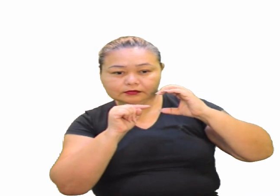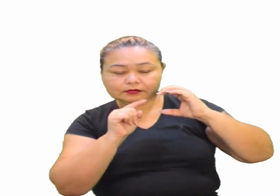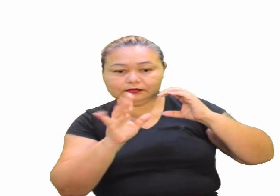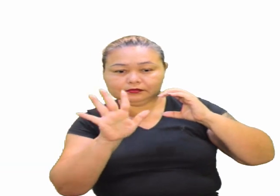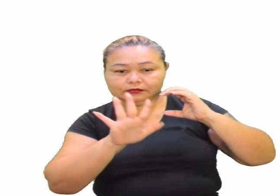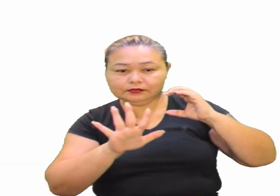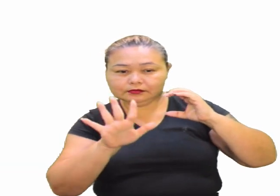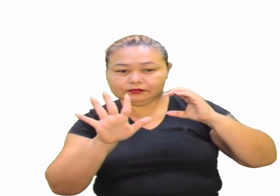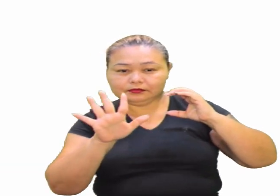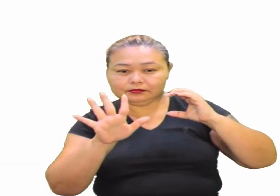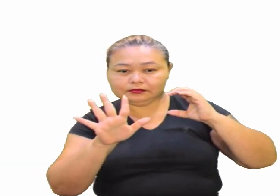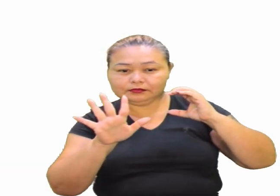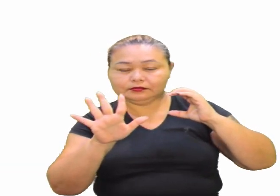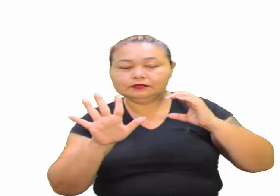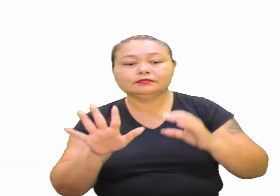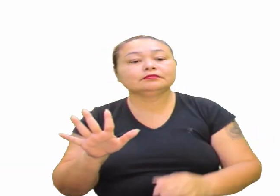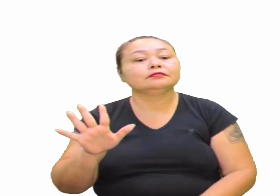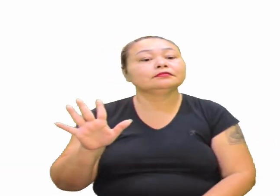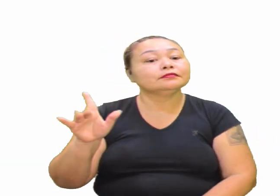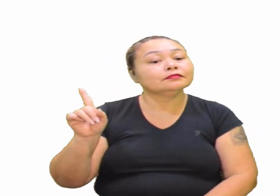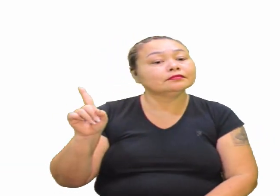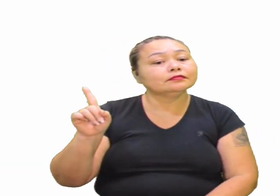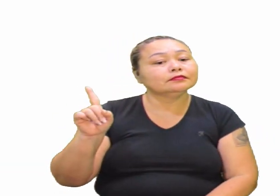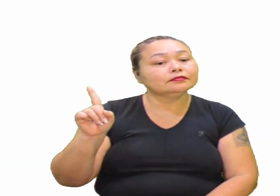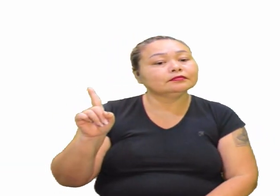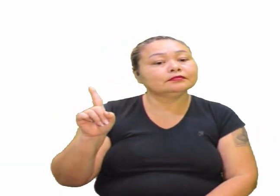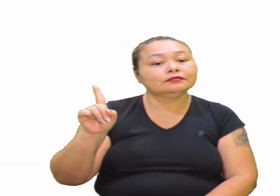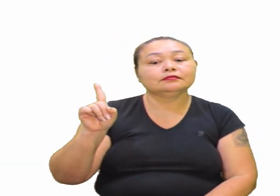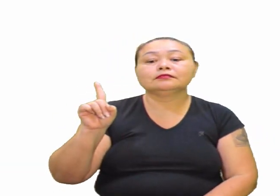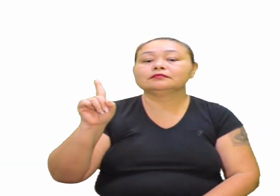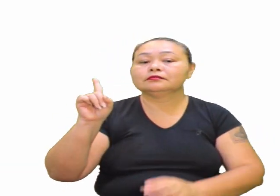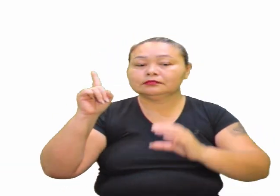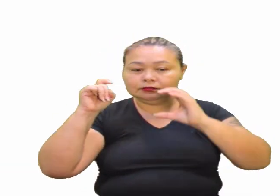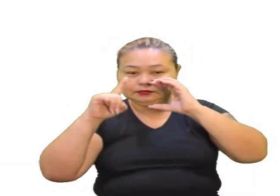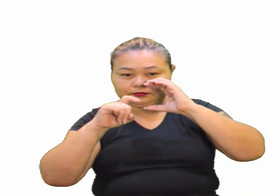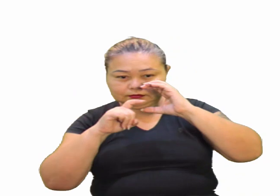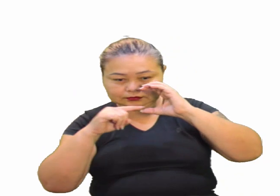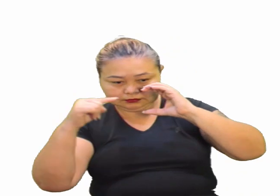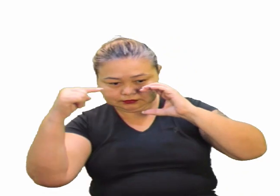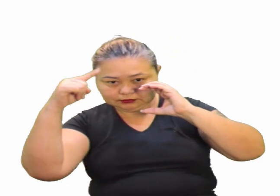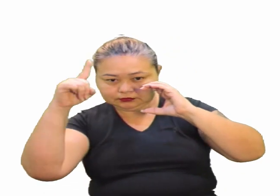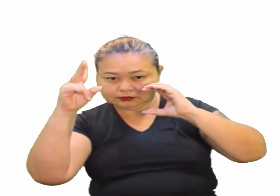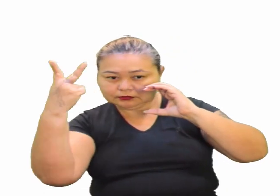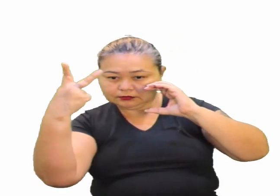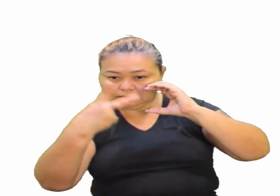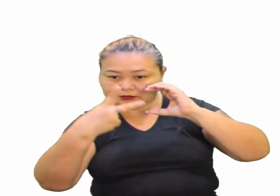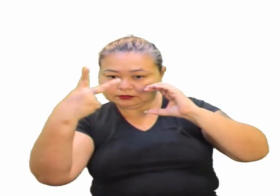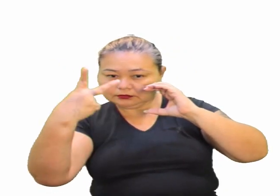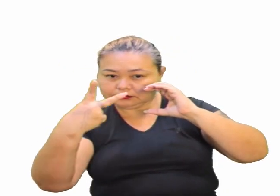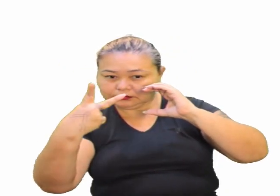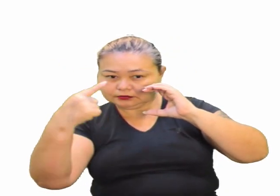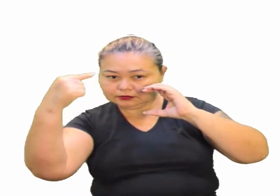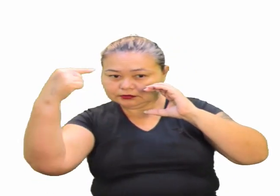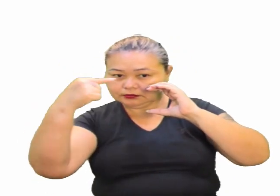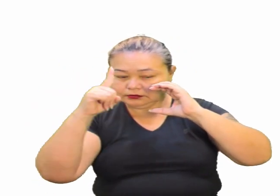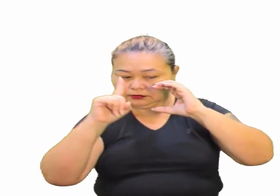tá preto? Aqui. Esse espermatozoide fecundou esse